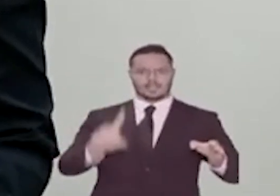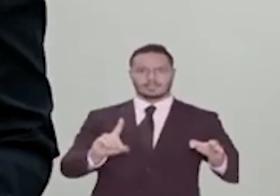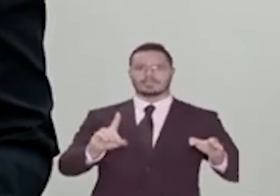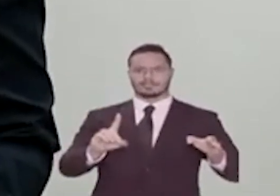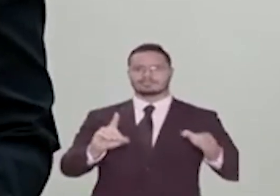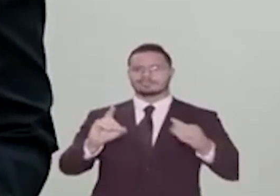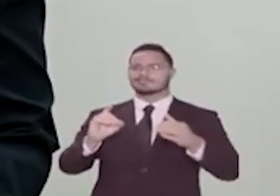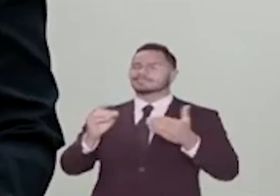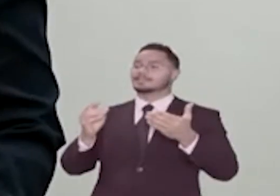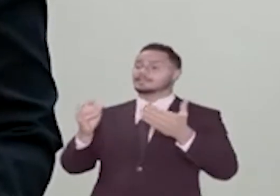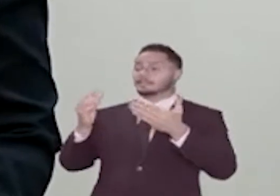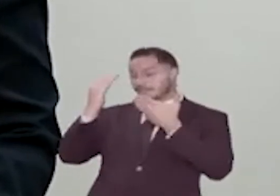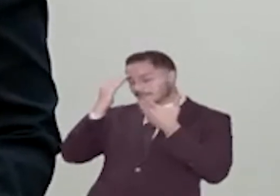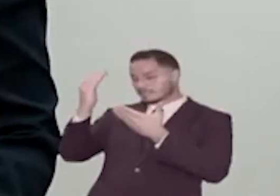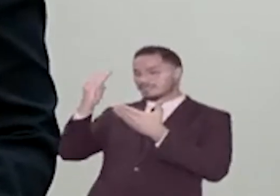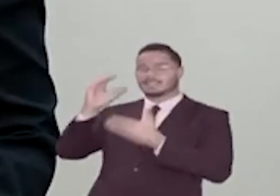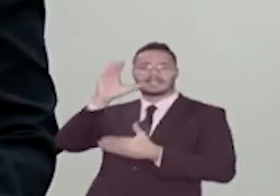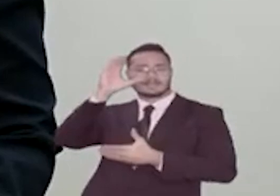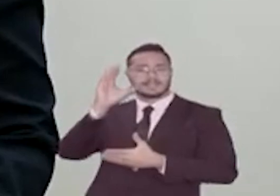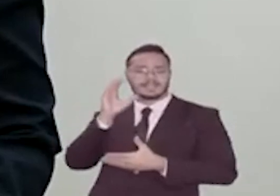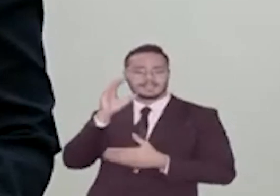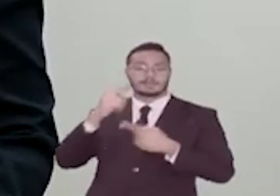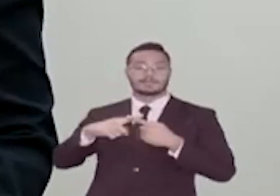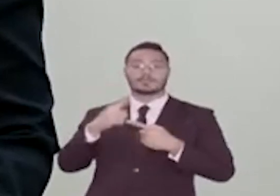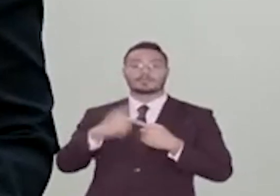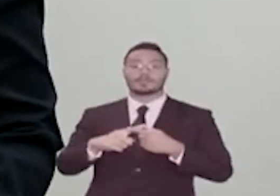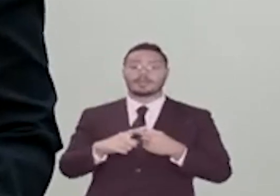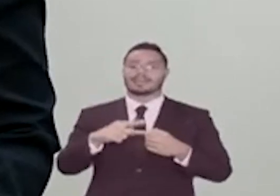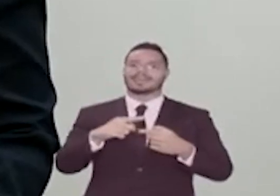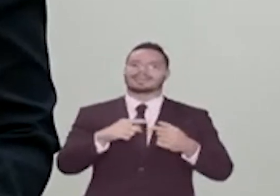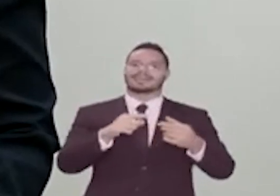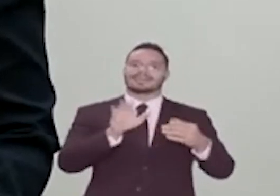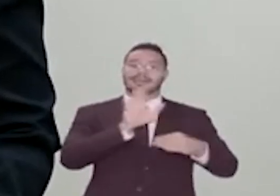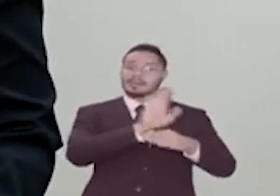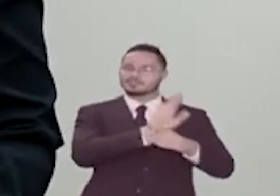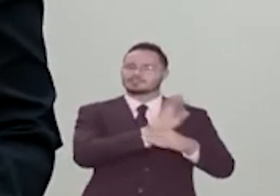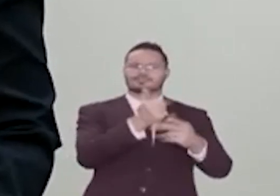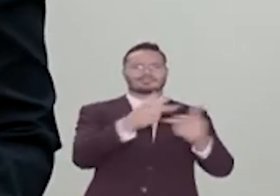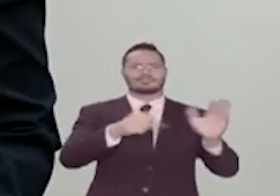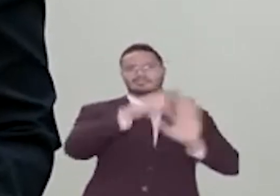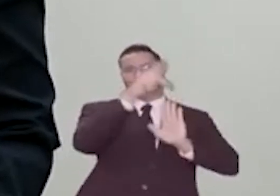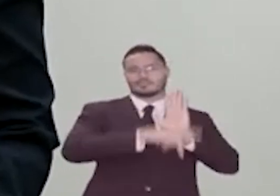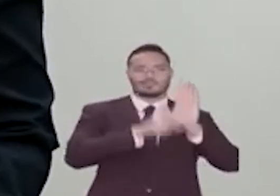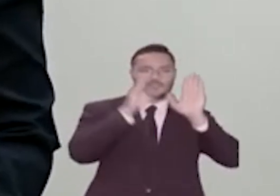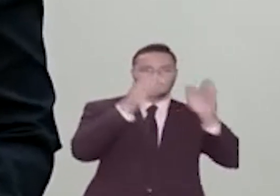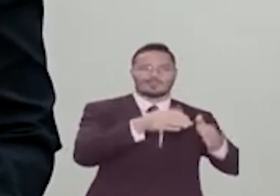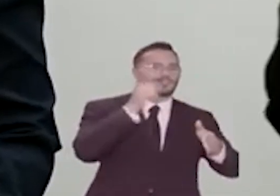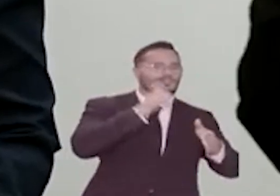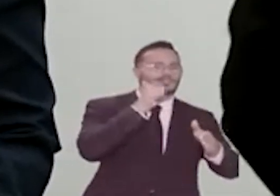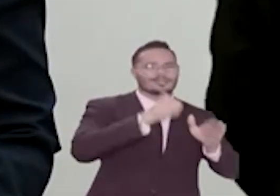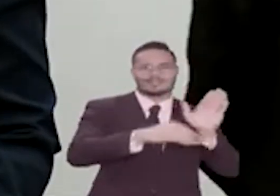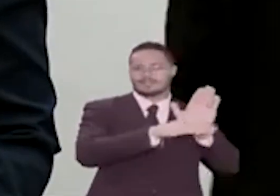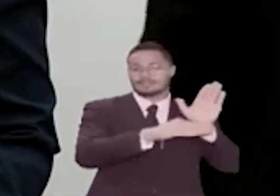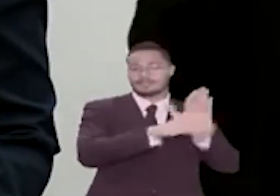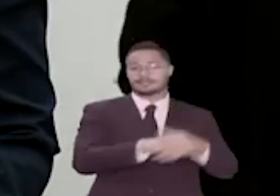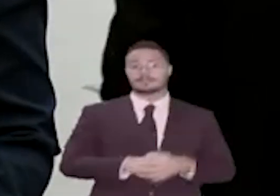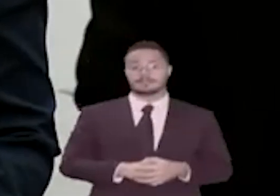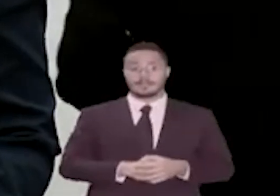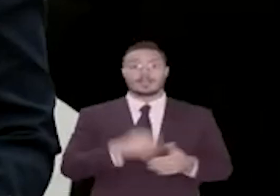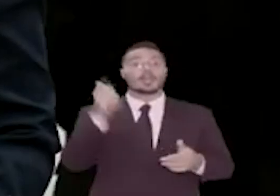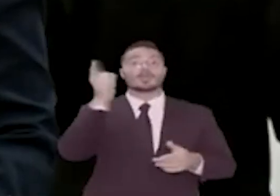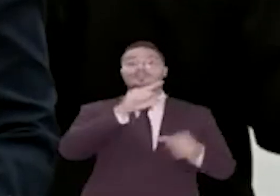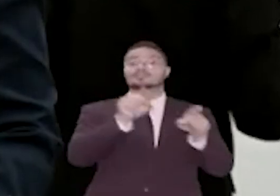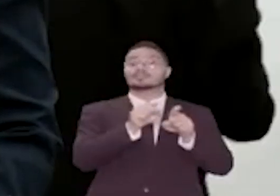da Mulher, no qual nós formamos, no curso de formação de liderança feminina, mais de 150 mulheres que saíram